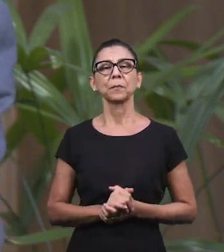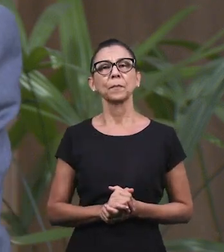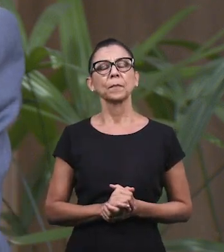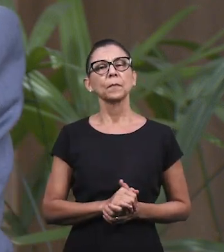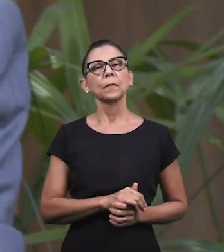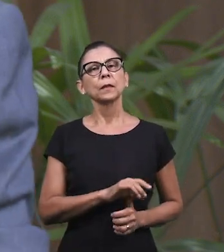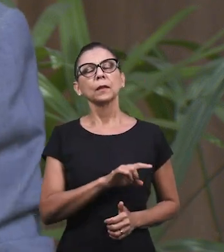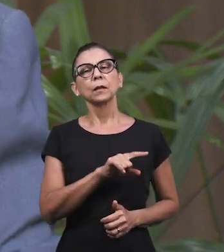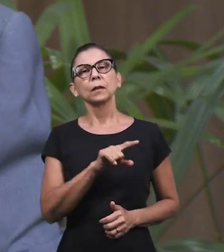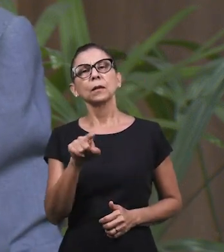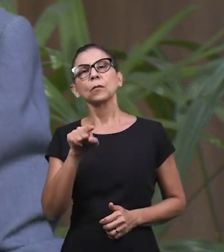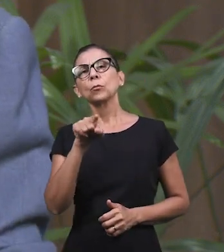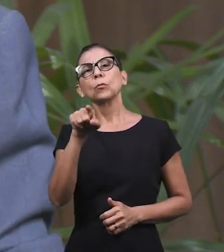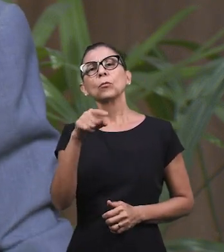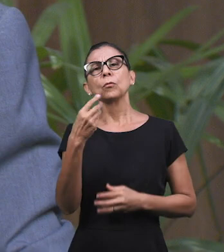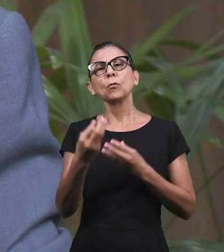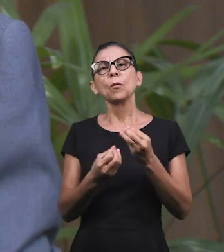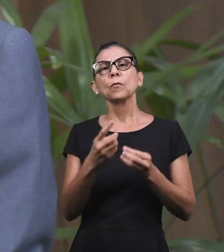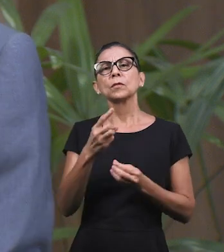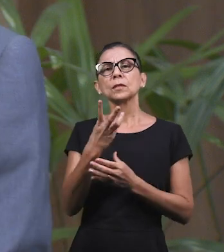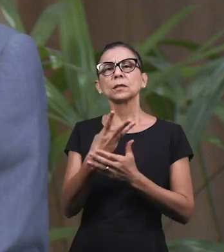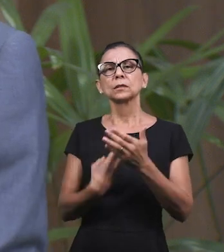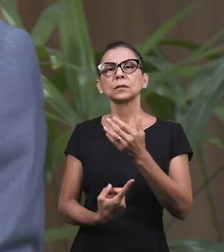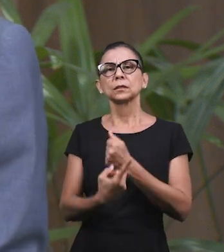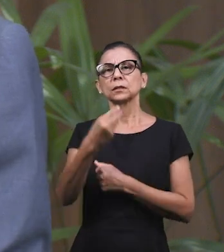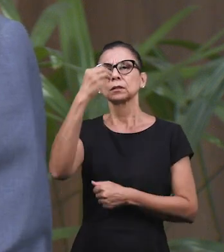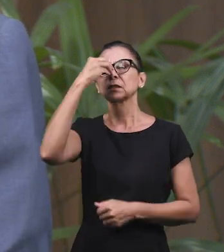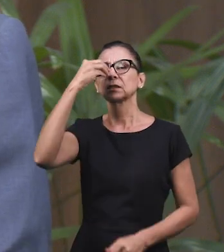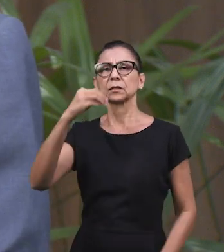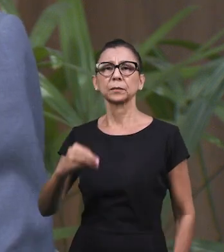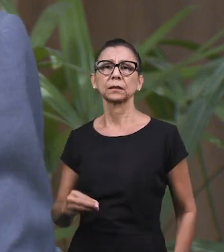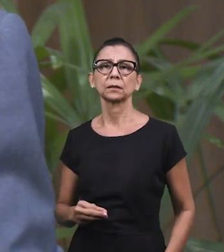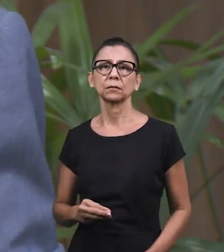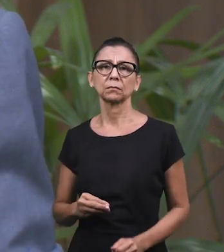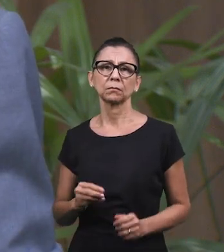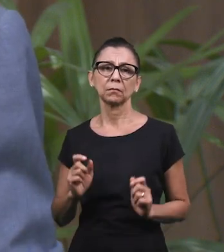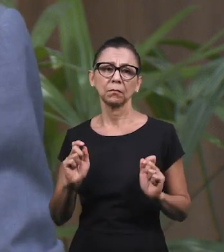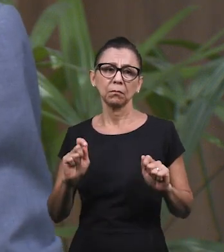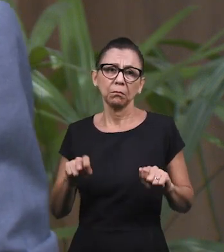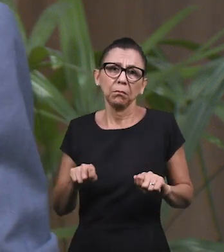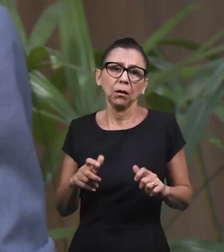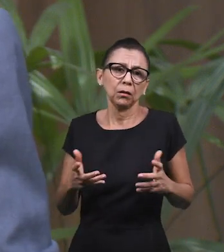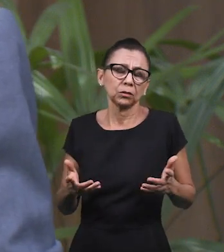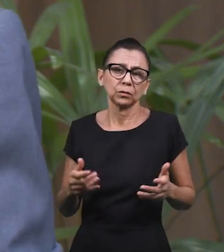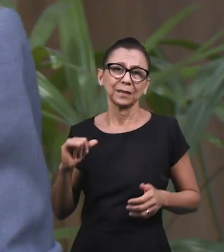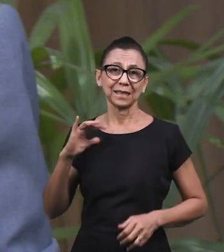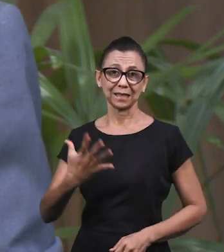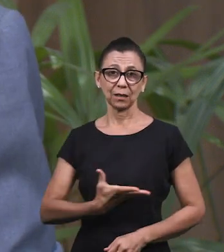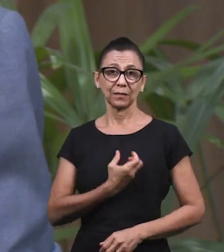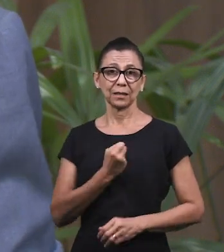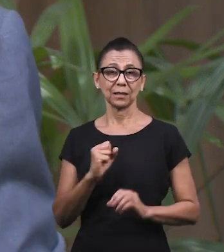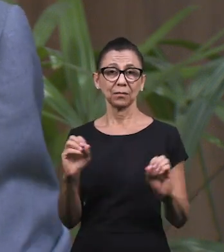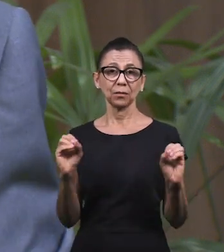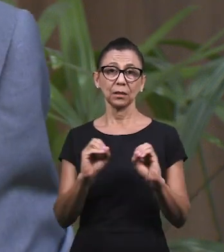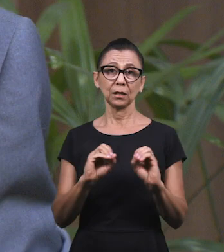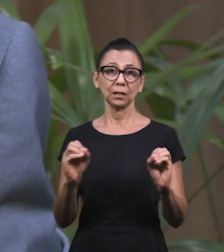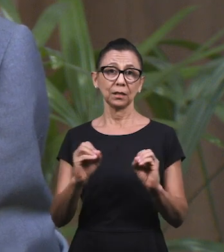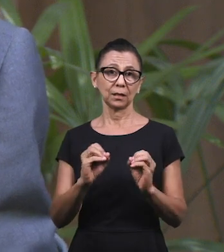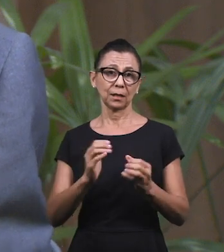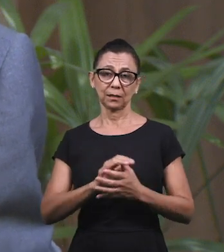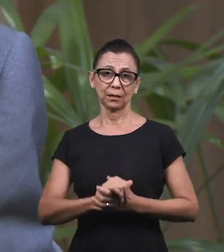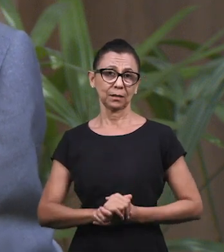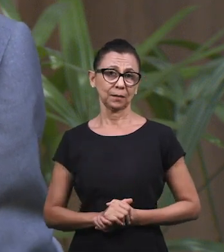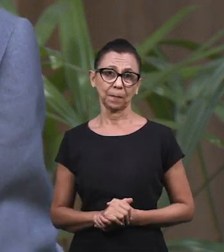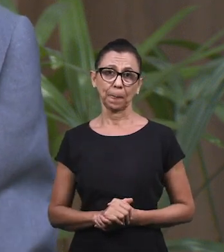pergunto, como que você pode negar a Trindade? Você pode negar, mas você não vai ser salvo, porque como é que se tira um